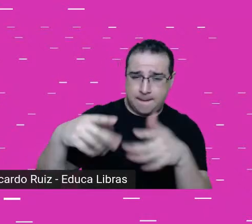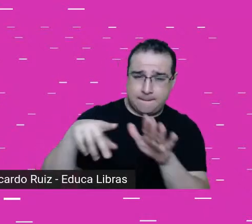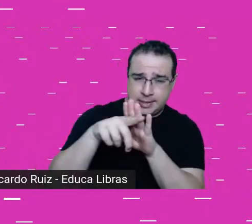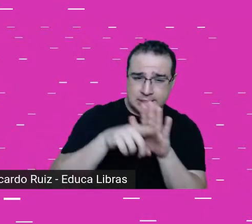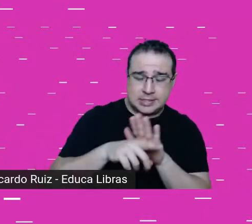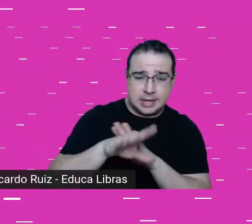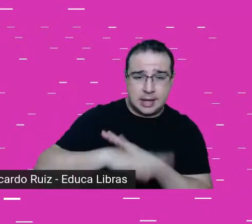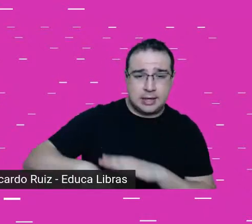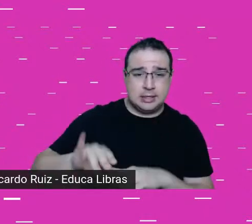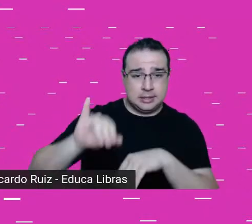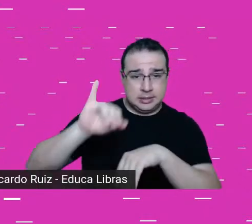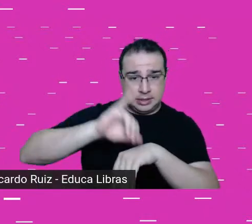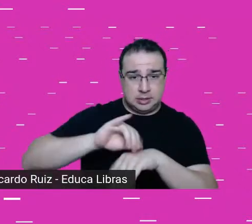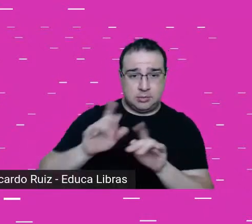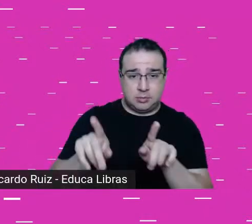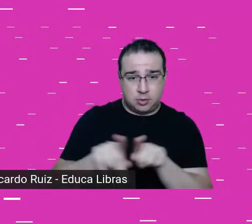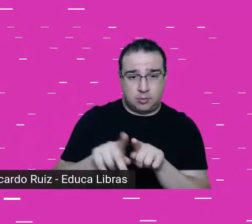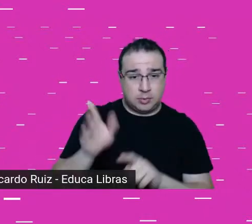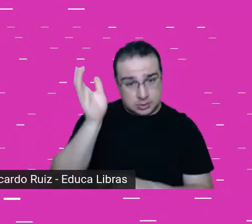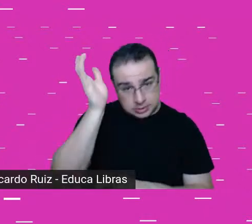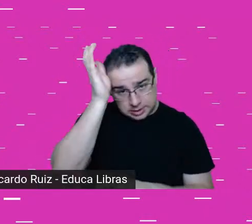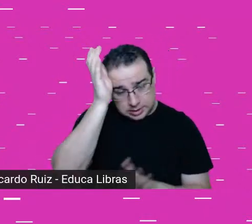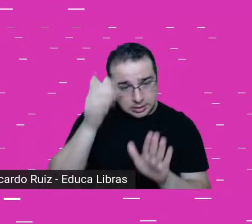de Pesquisa Teatral do SESC.